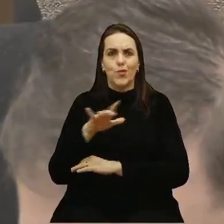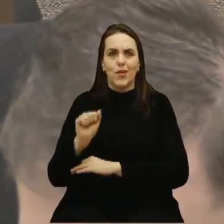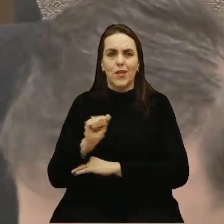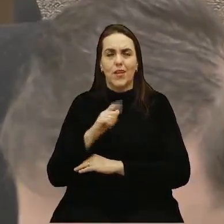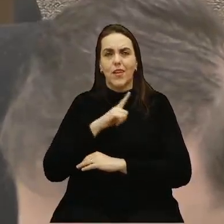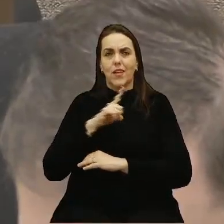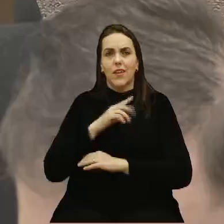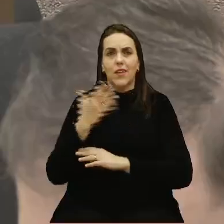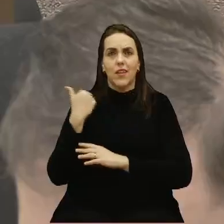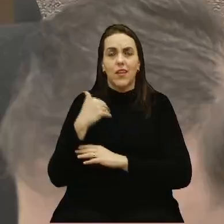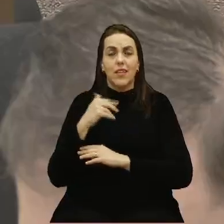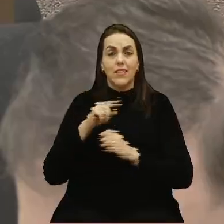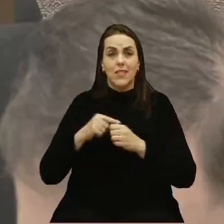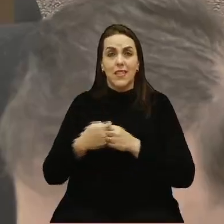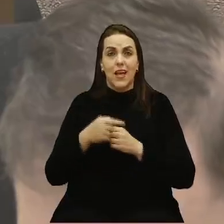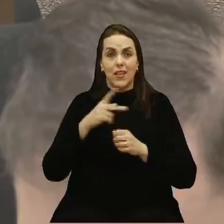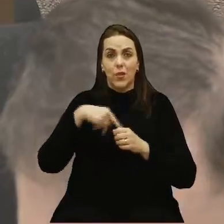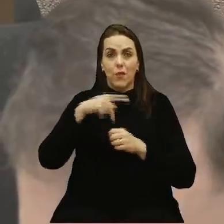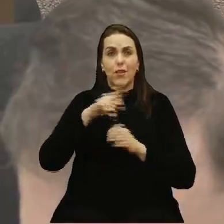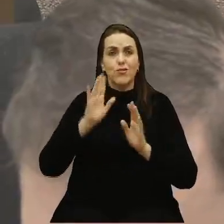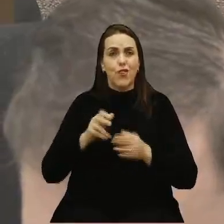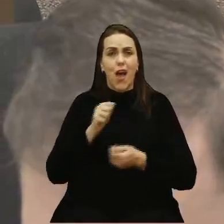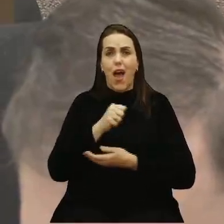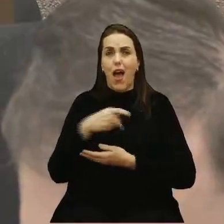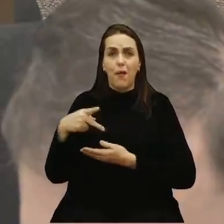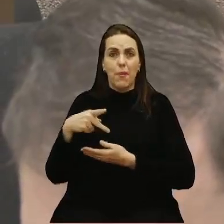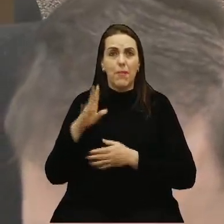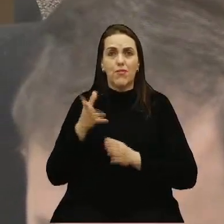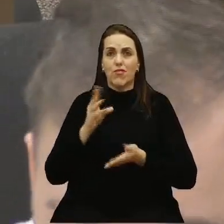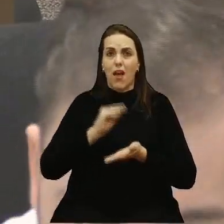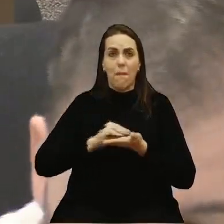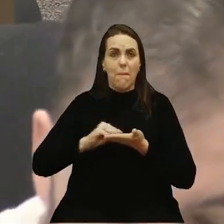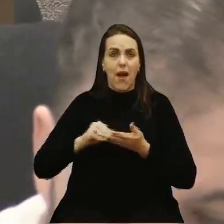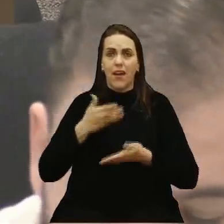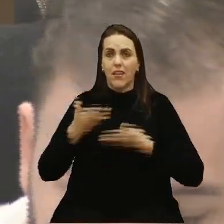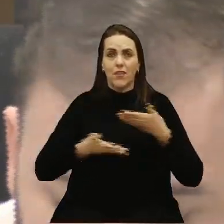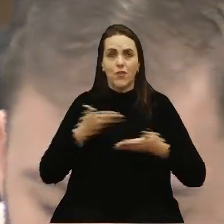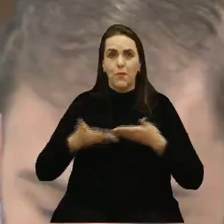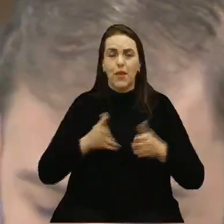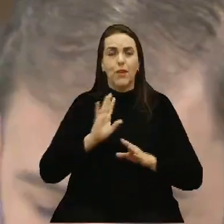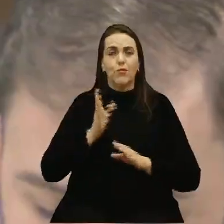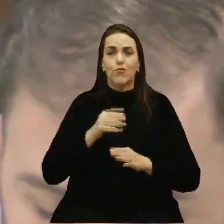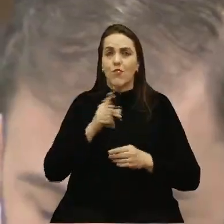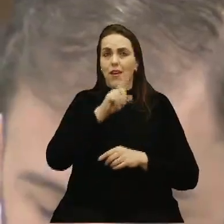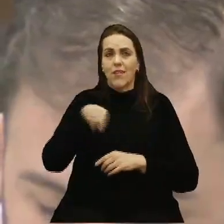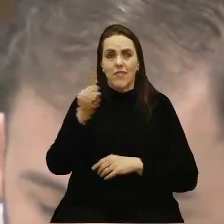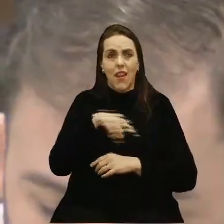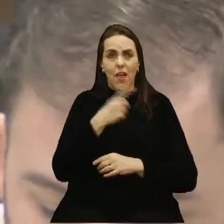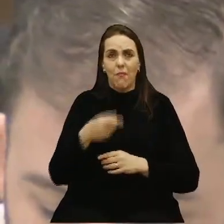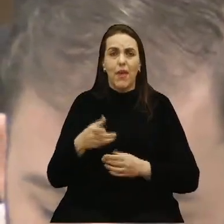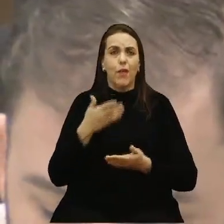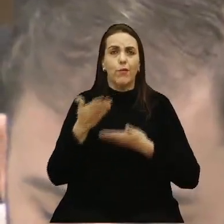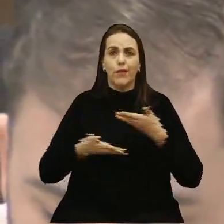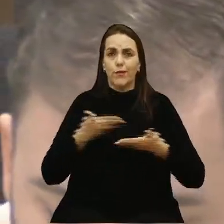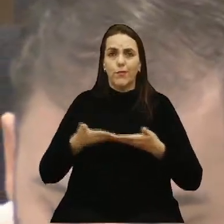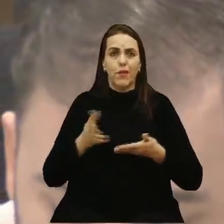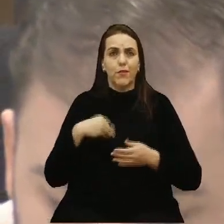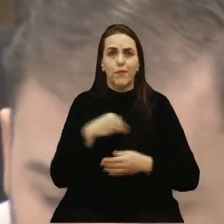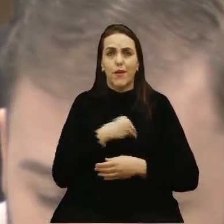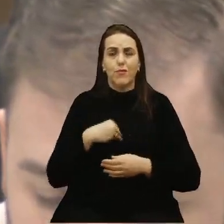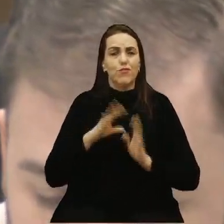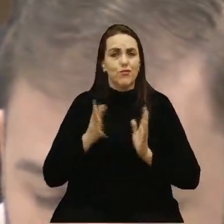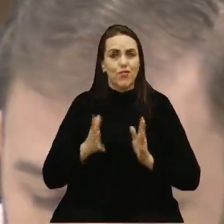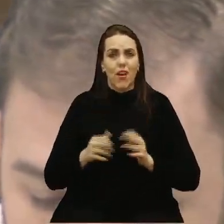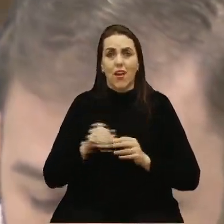cidades no país já têm aplicativos de marcação de consultas, de cancelamentos de consulta? Porque a